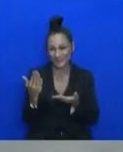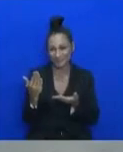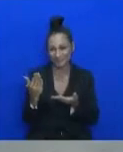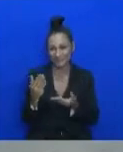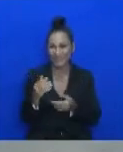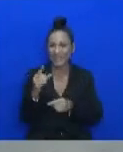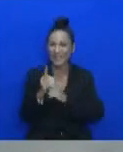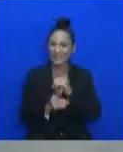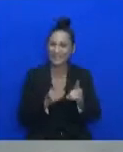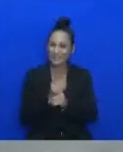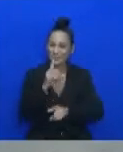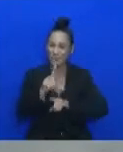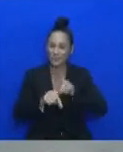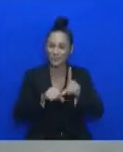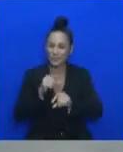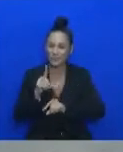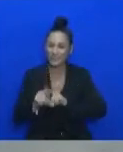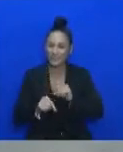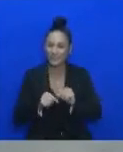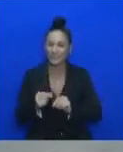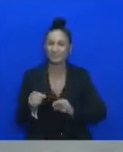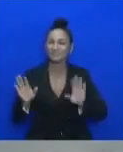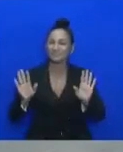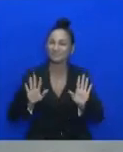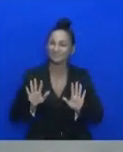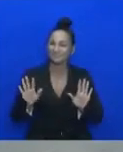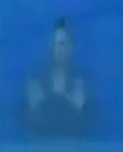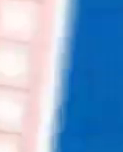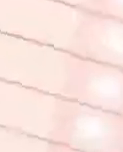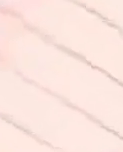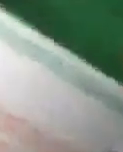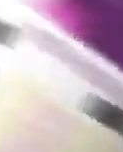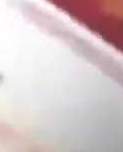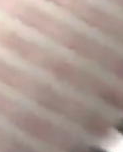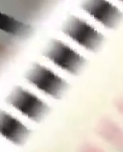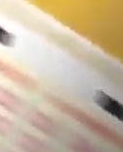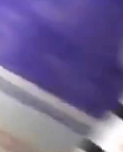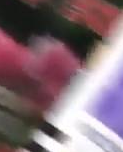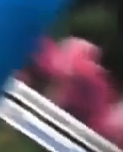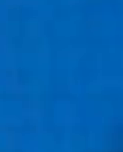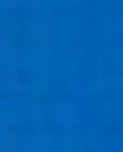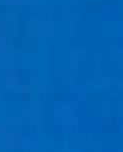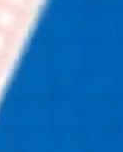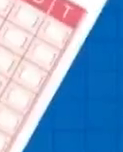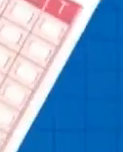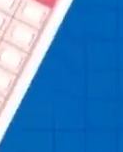E até os próximos sorteios. Tchau, pessoal.